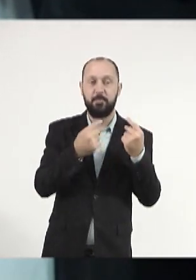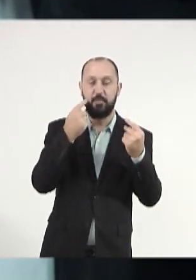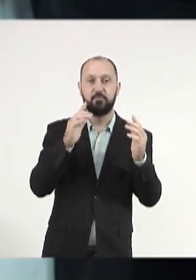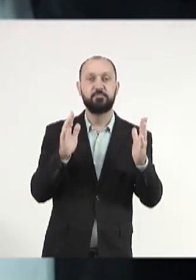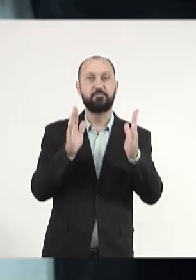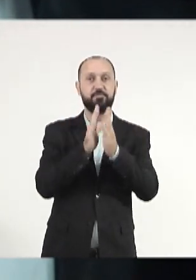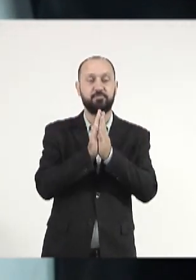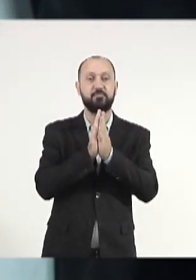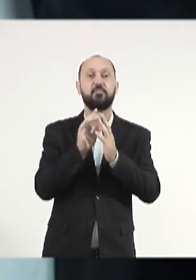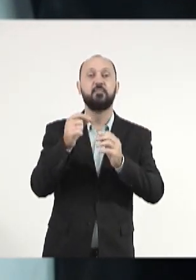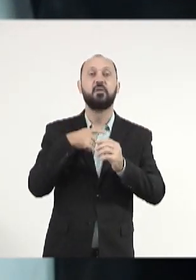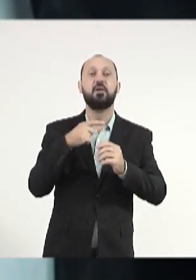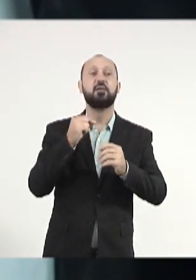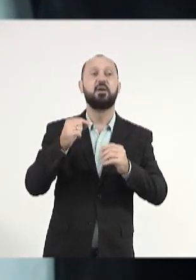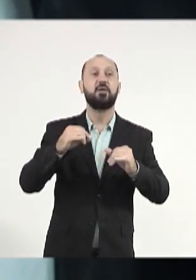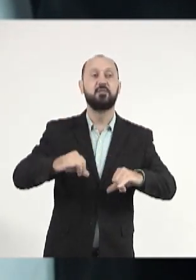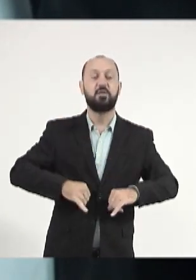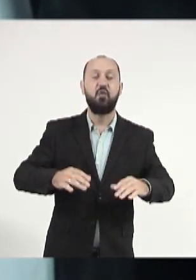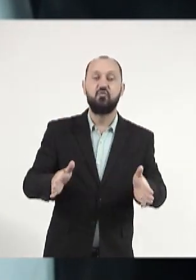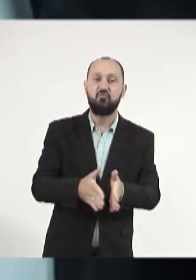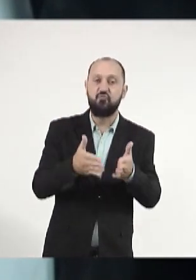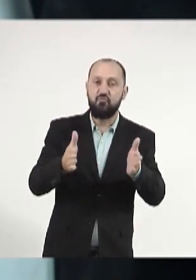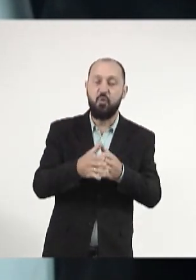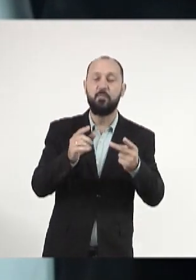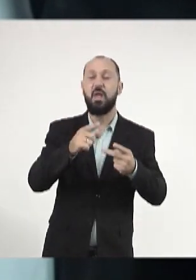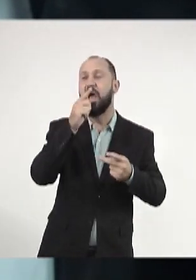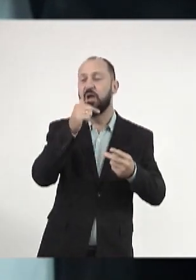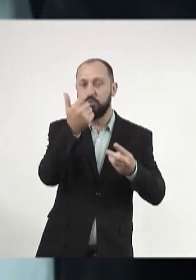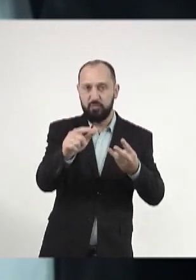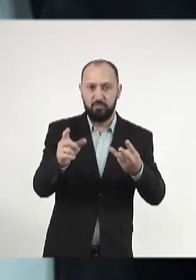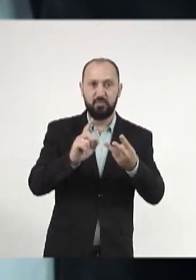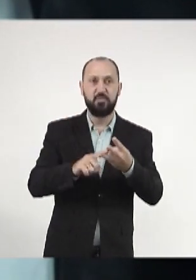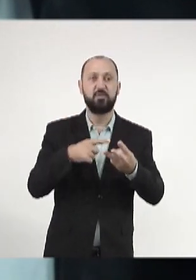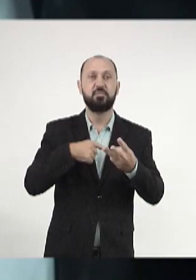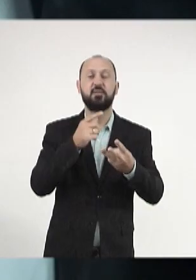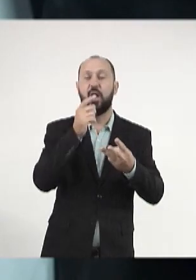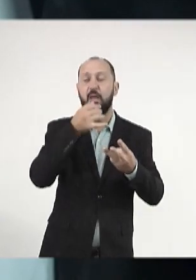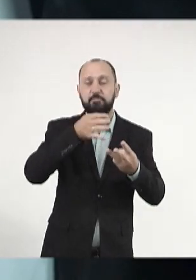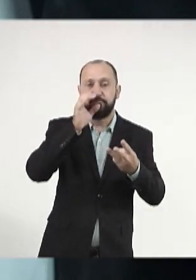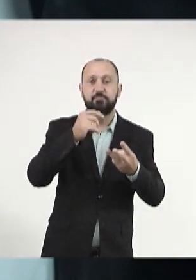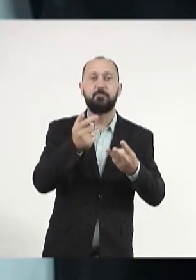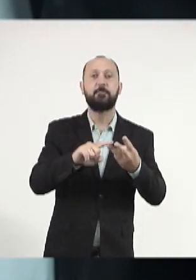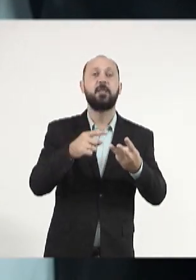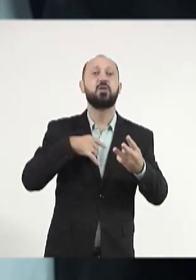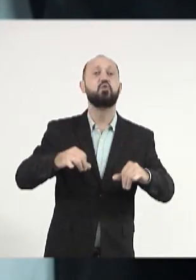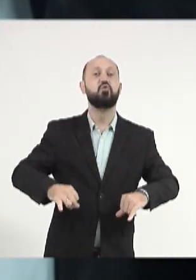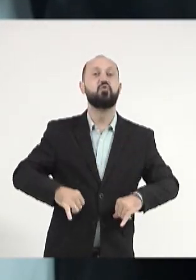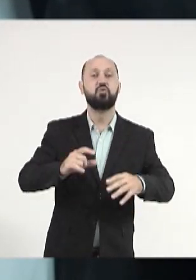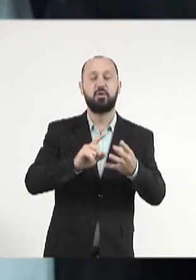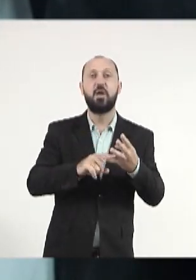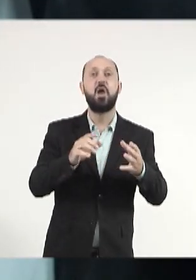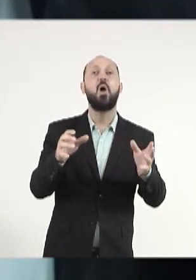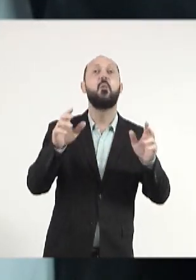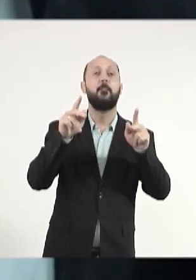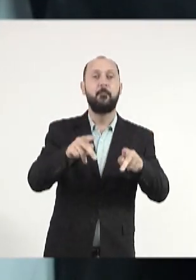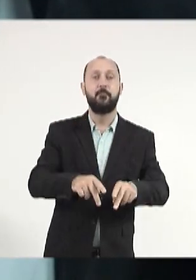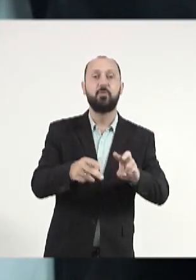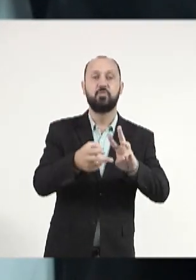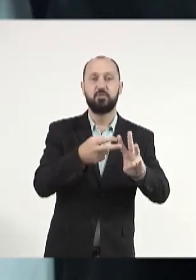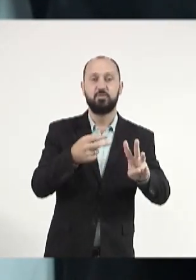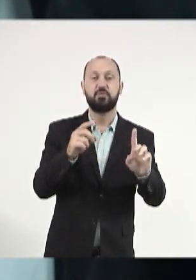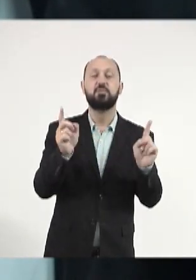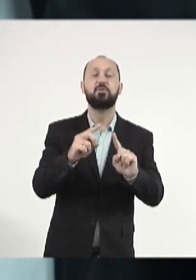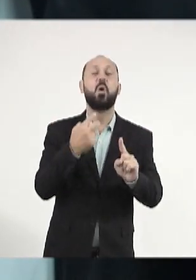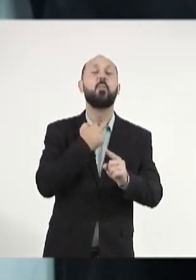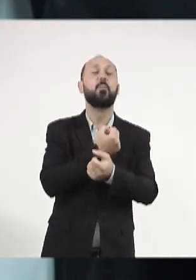nesses conflitos, é quem está passando fome, é quem não tem água, é quem passa sede, é quem está com fome, são os povos indígenas.